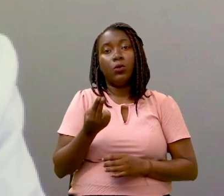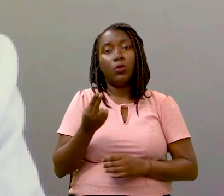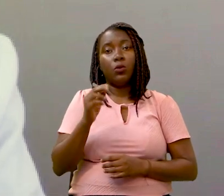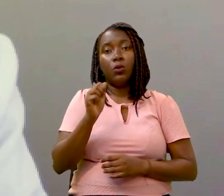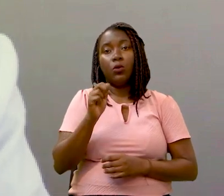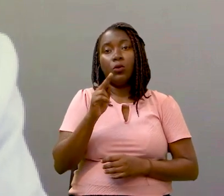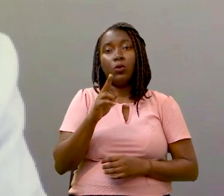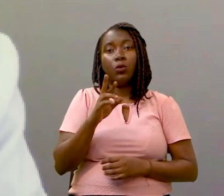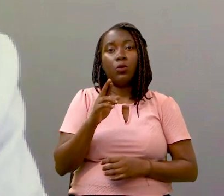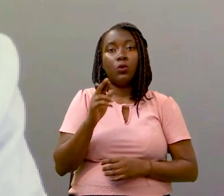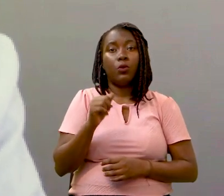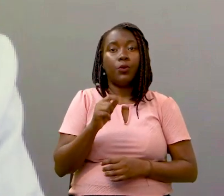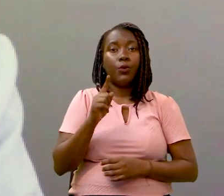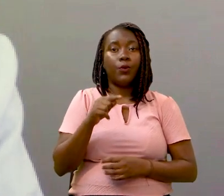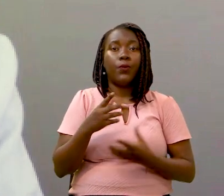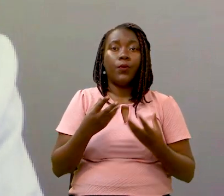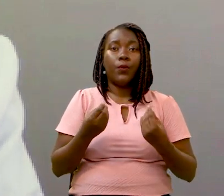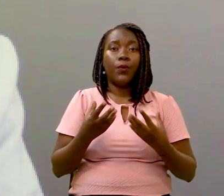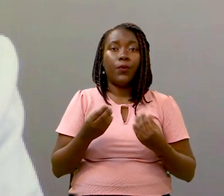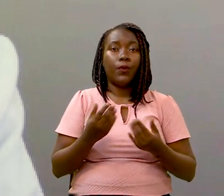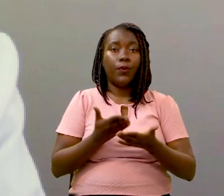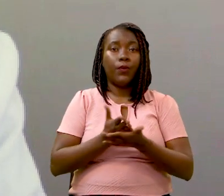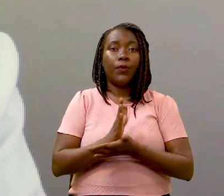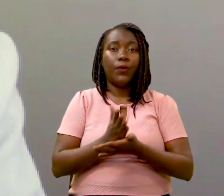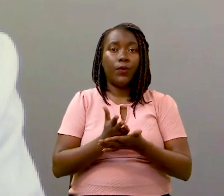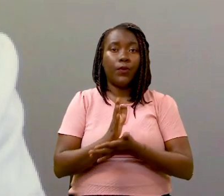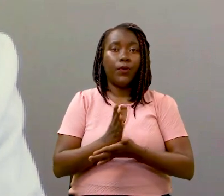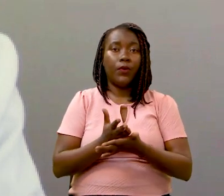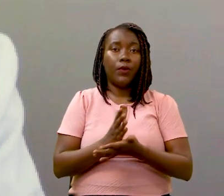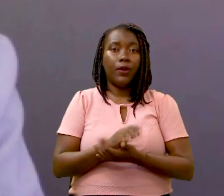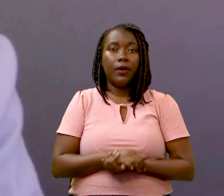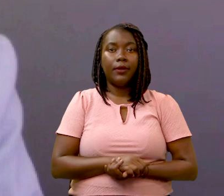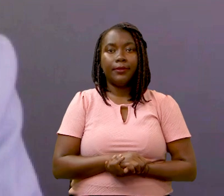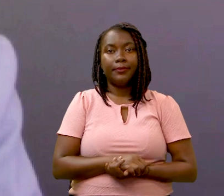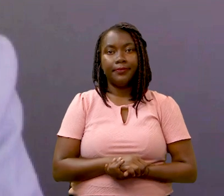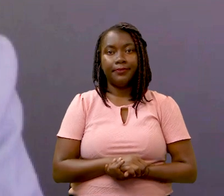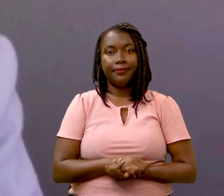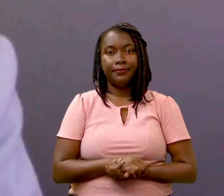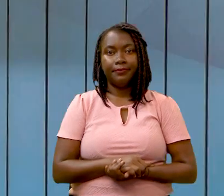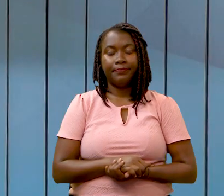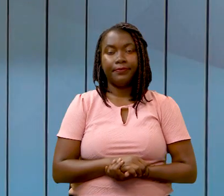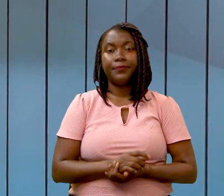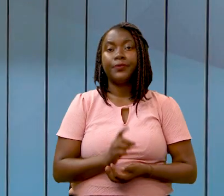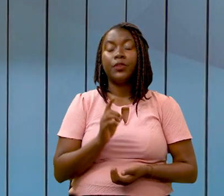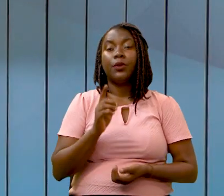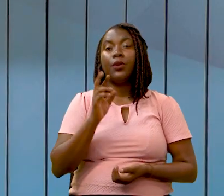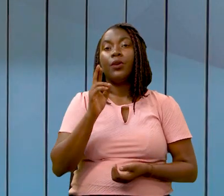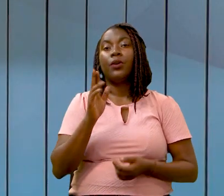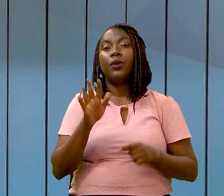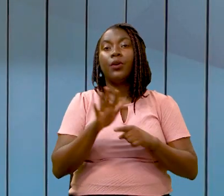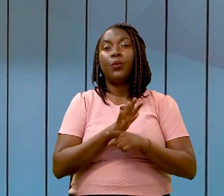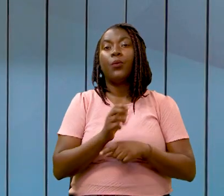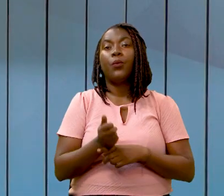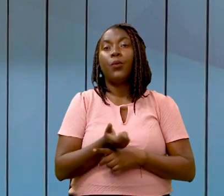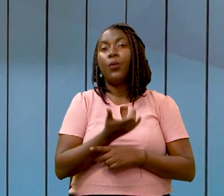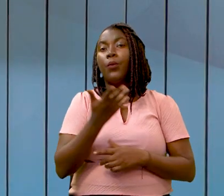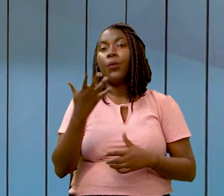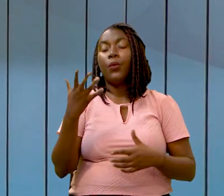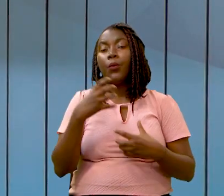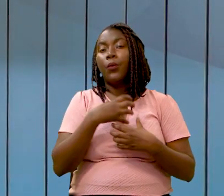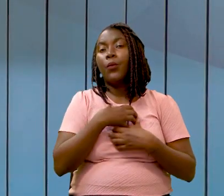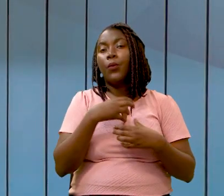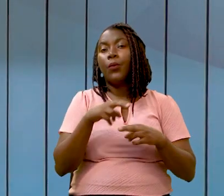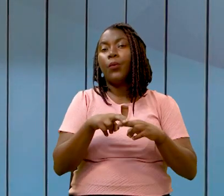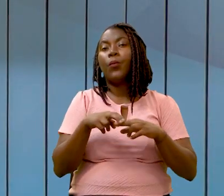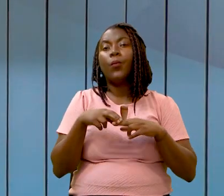ou pela aura, que é bastante desconfortável e incapacitante. Dr. Rubens, quais são as causas